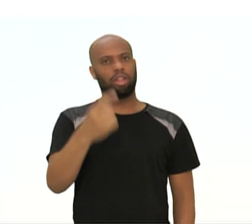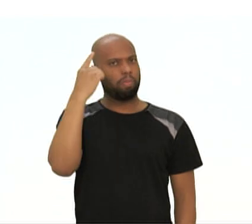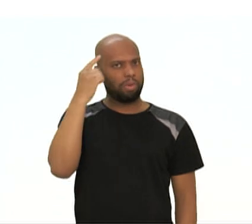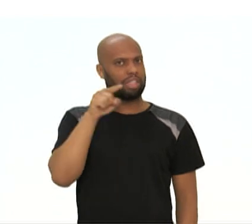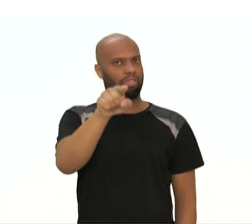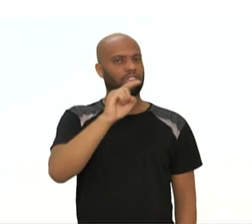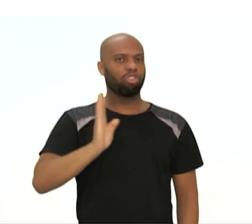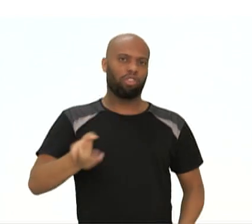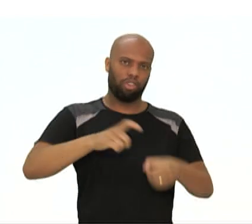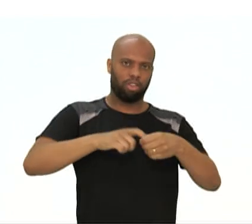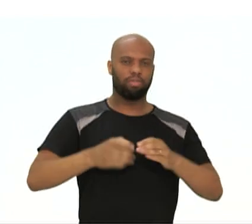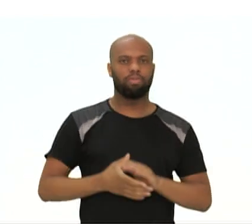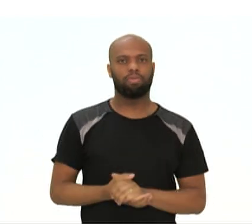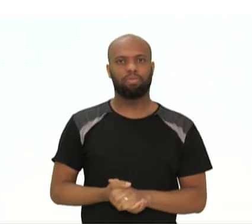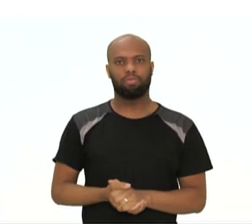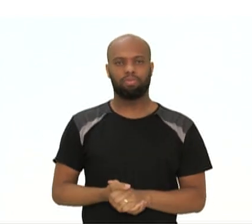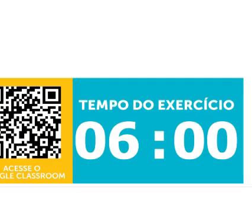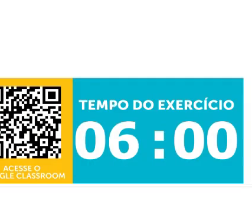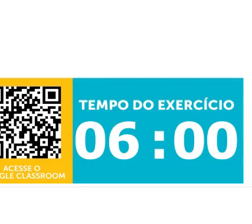um pouquinho aí, a gente já vem.